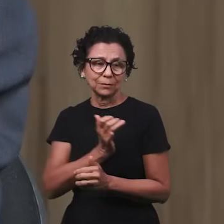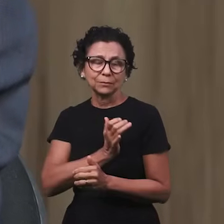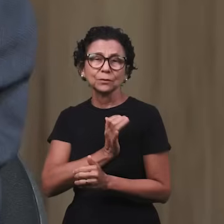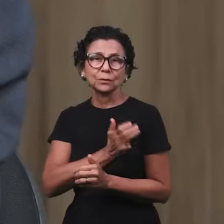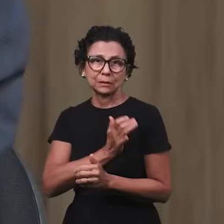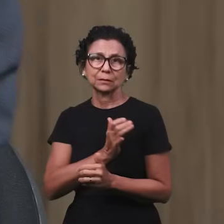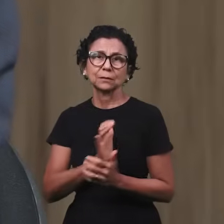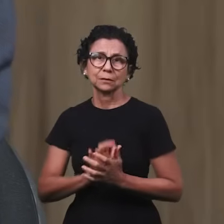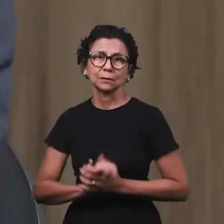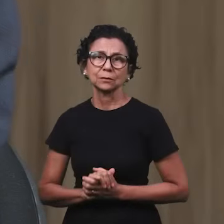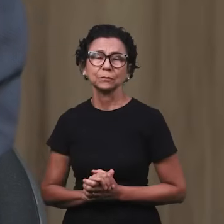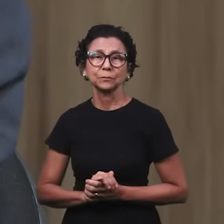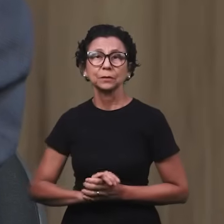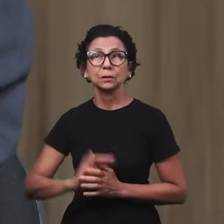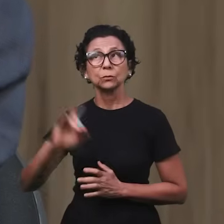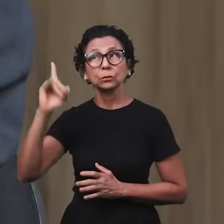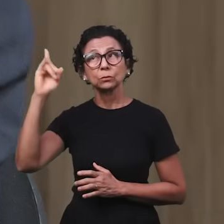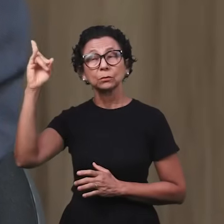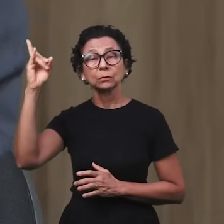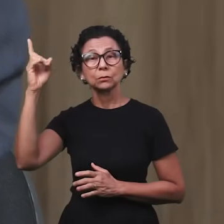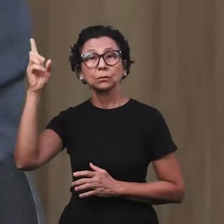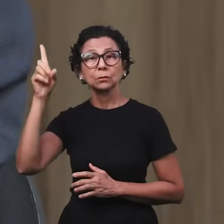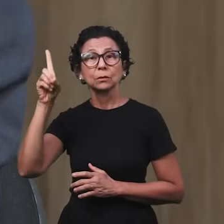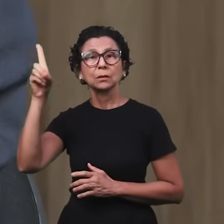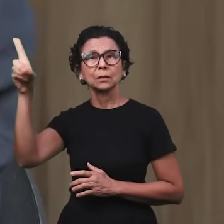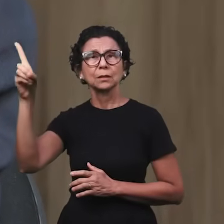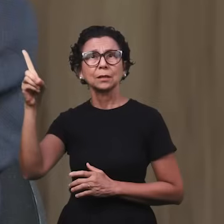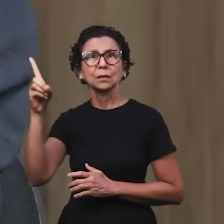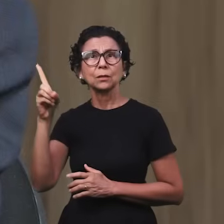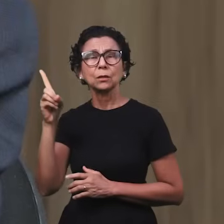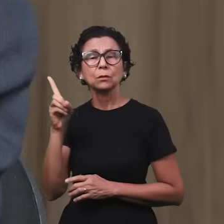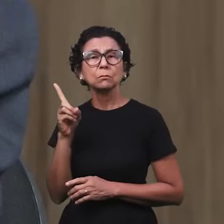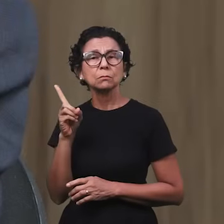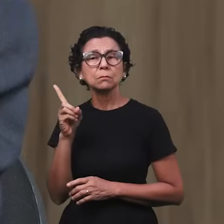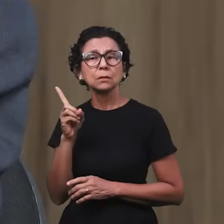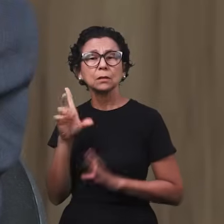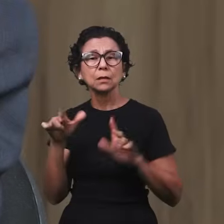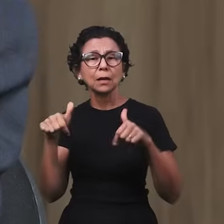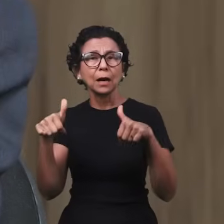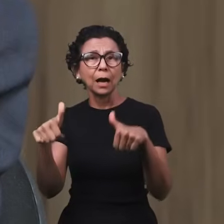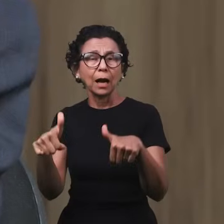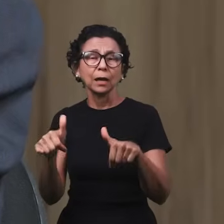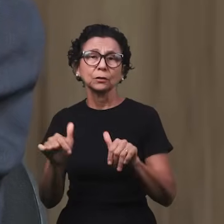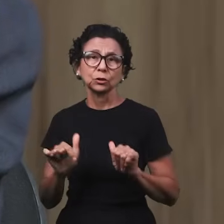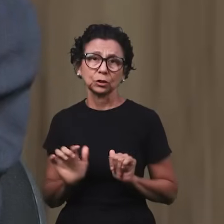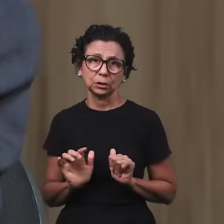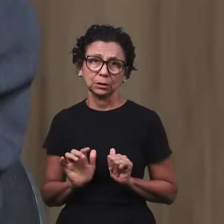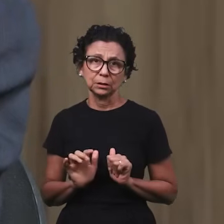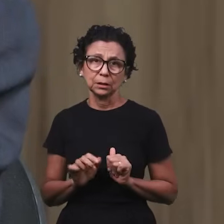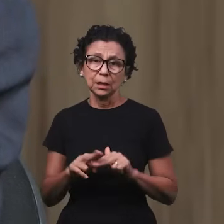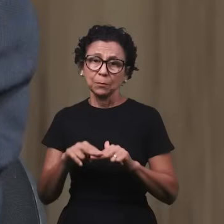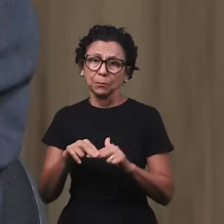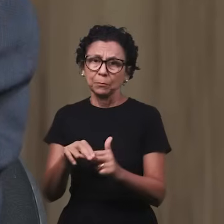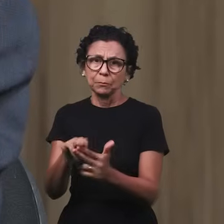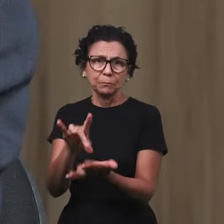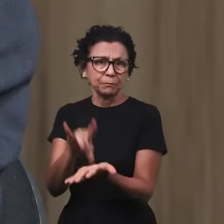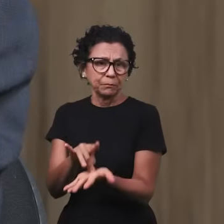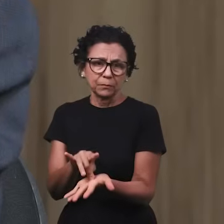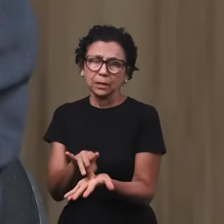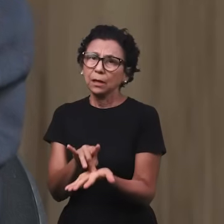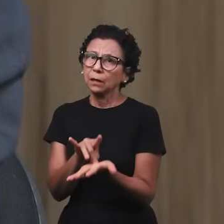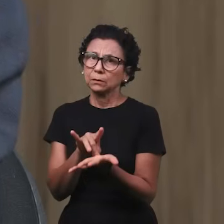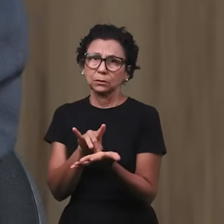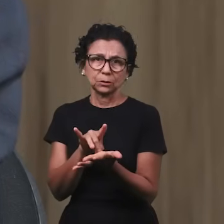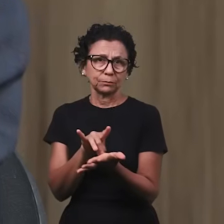manifestar. E sempre que Deus se manifesta dentro do campo do absoluto. Deus não